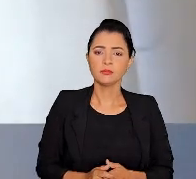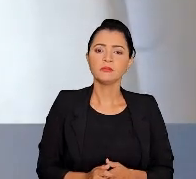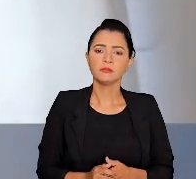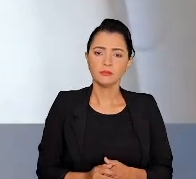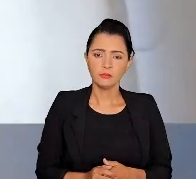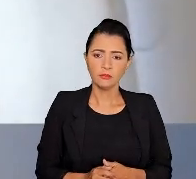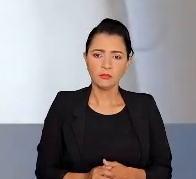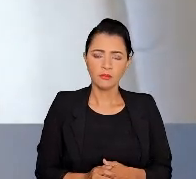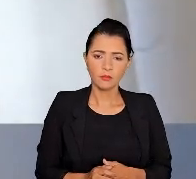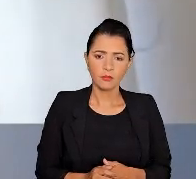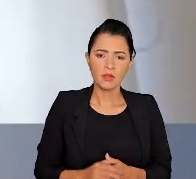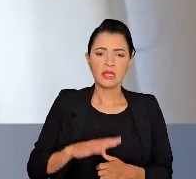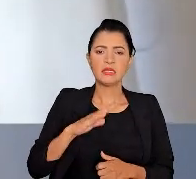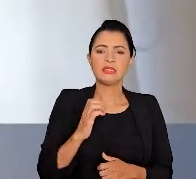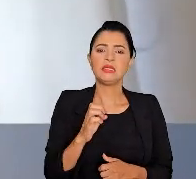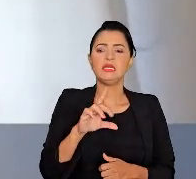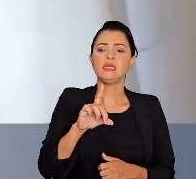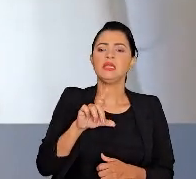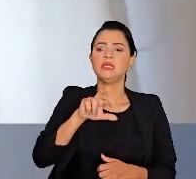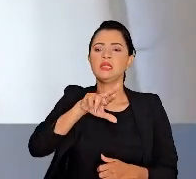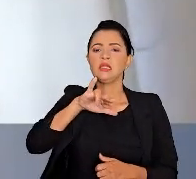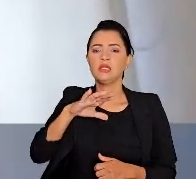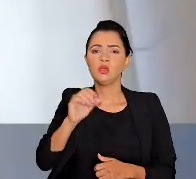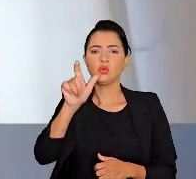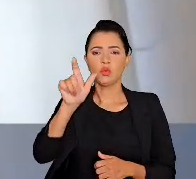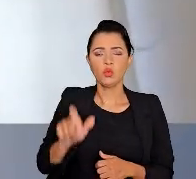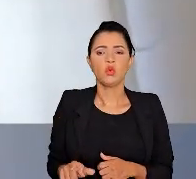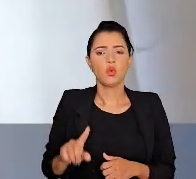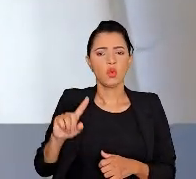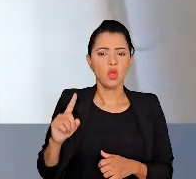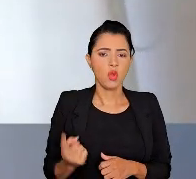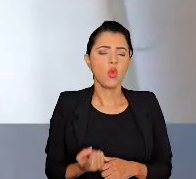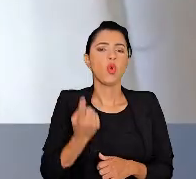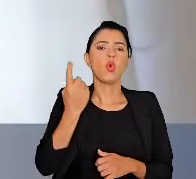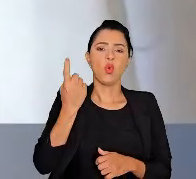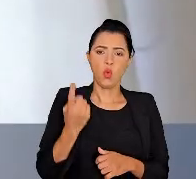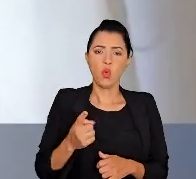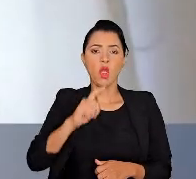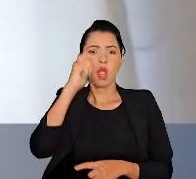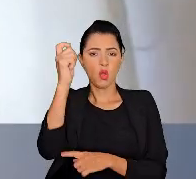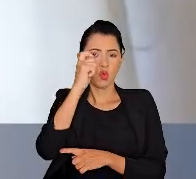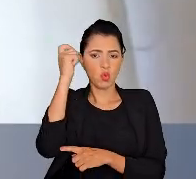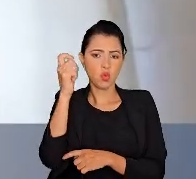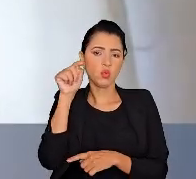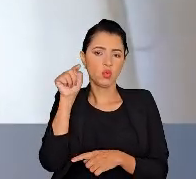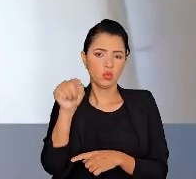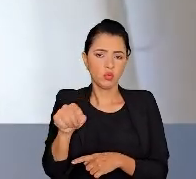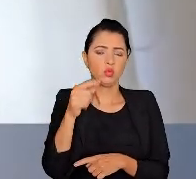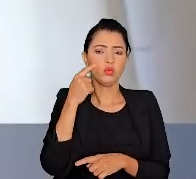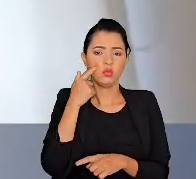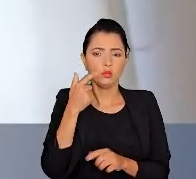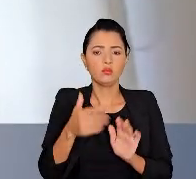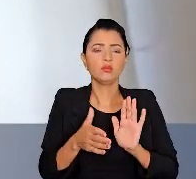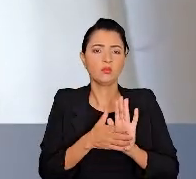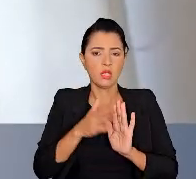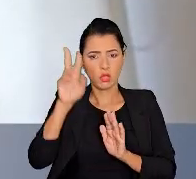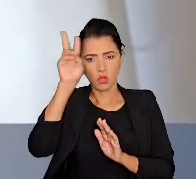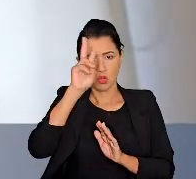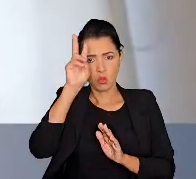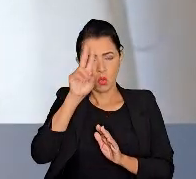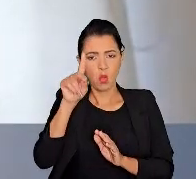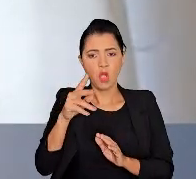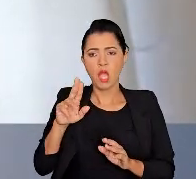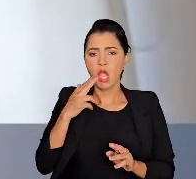Siegfried Elvanger Castan foi um industrial e editor gaúcho. Propunha um revisionismo histórico que negava